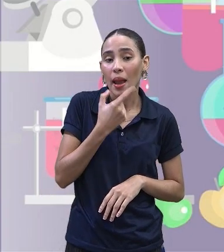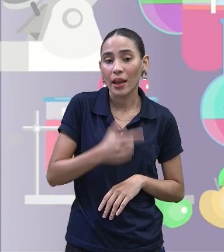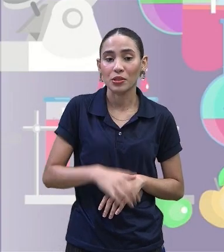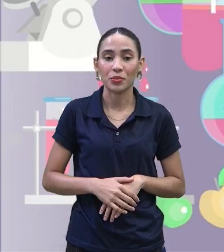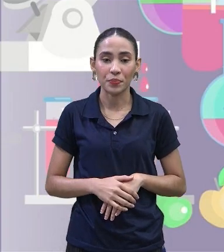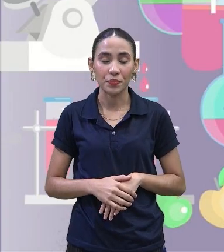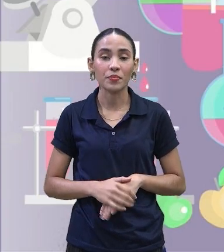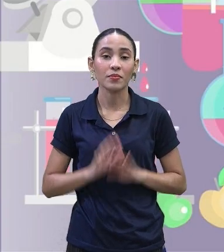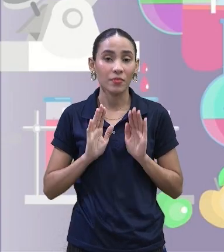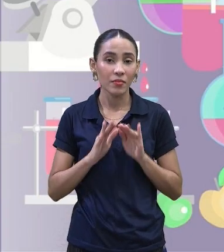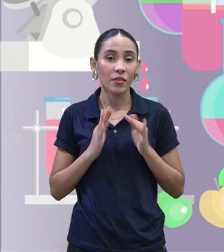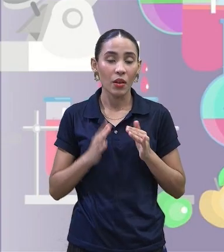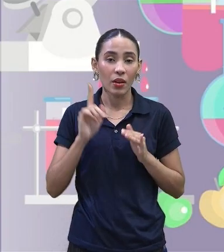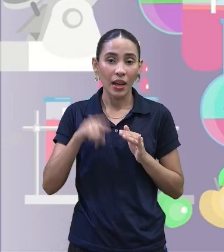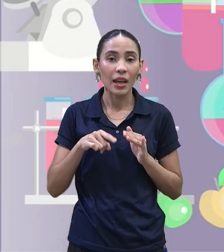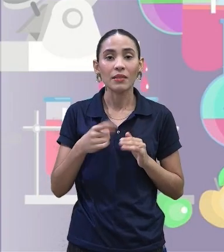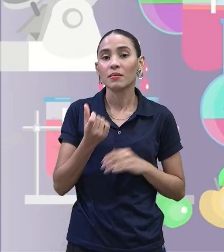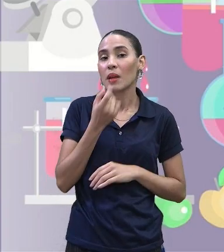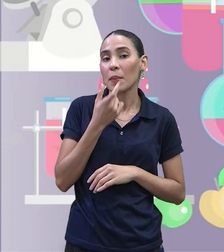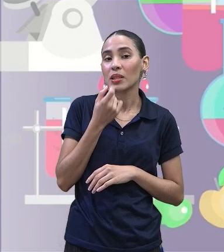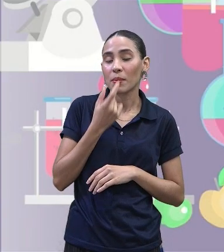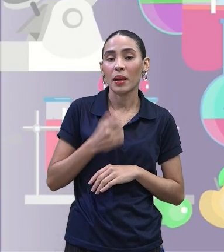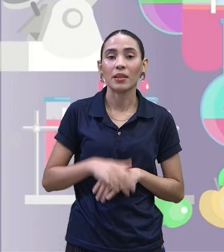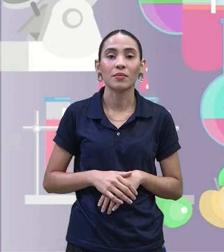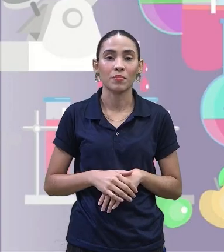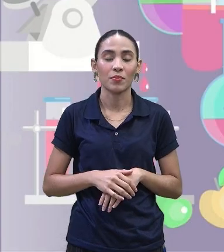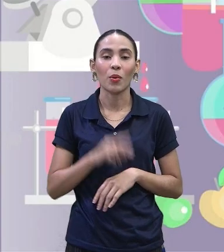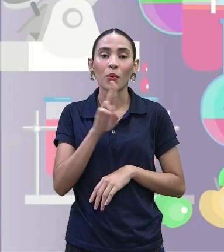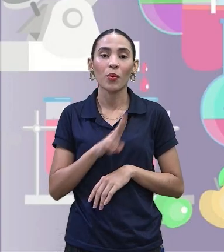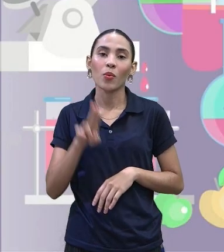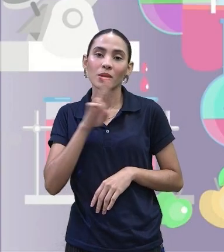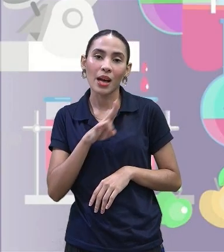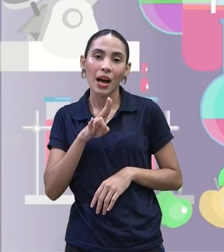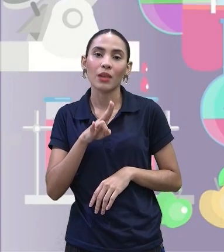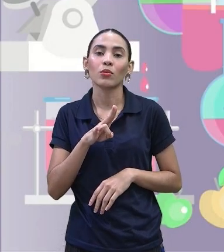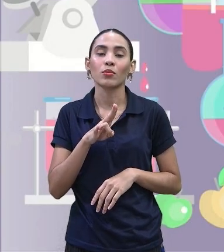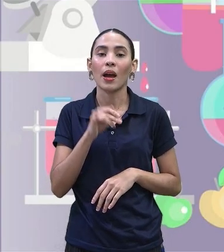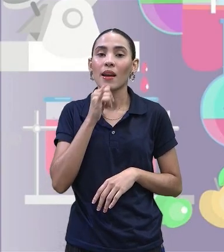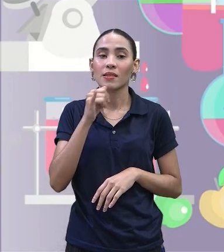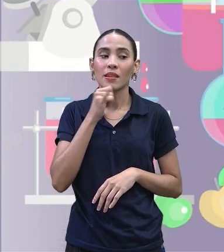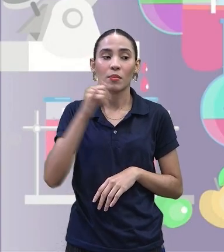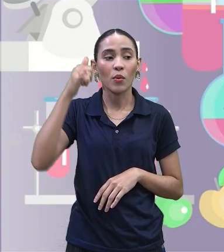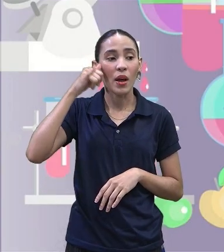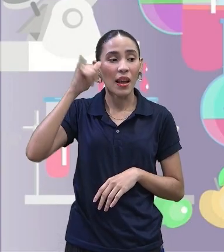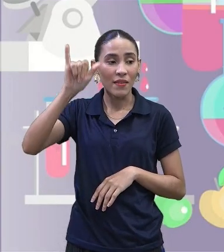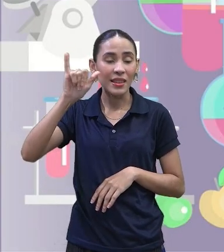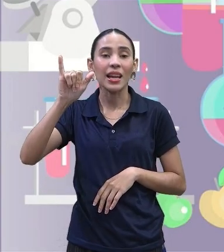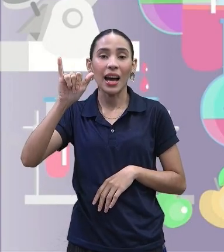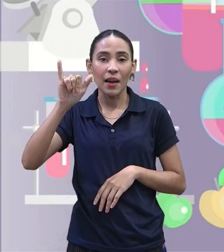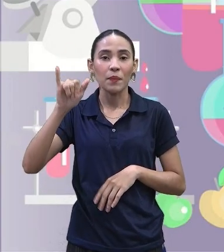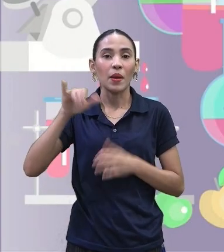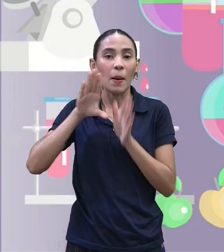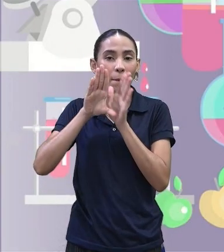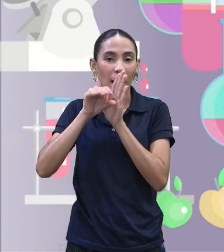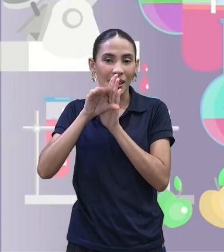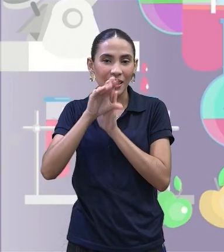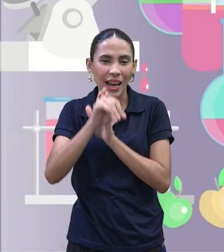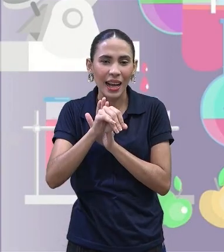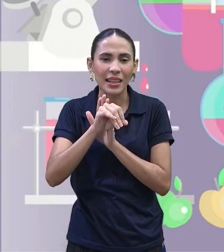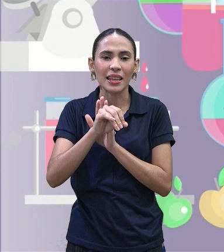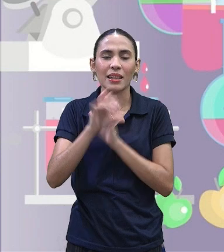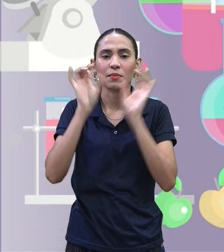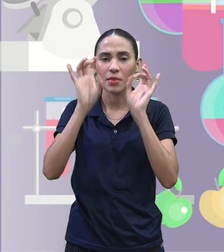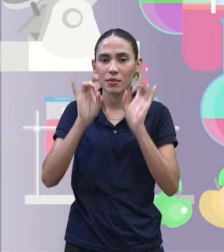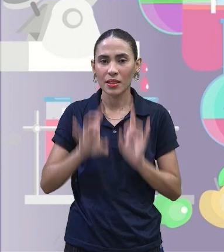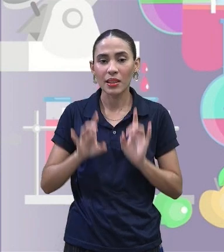antibióticos, que então são aqueles medicamentos que são utilizados para combater as bactérias